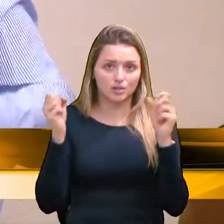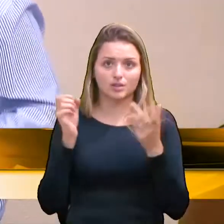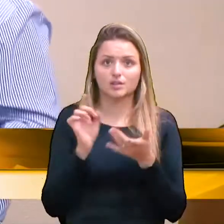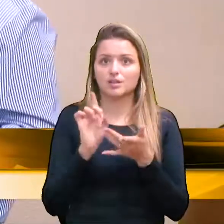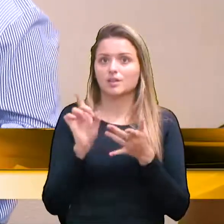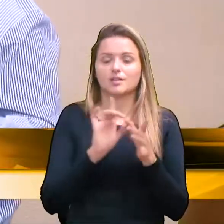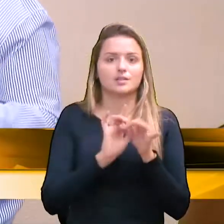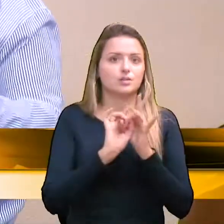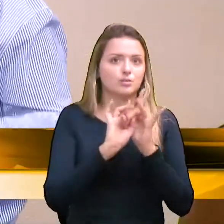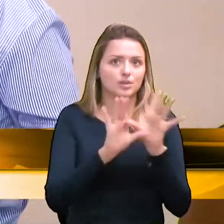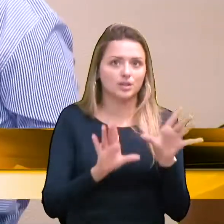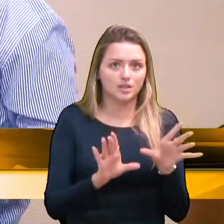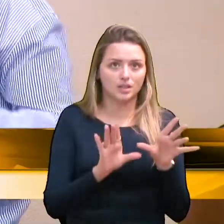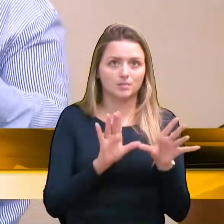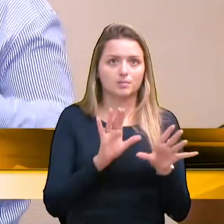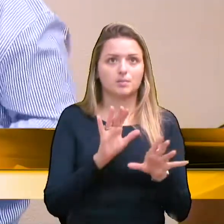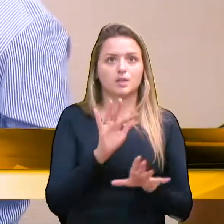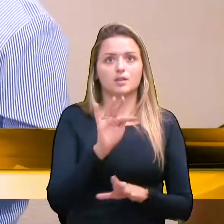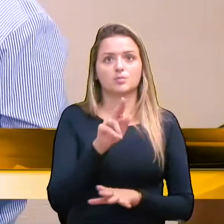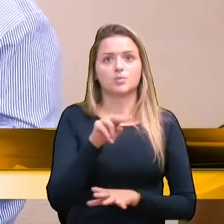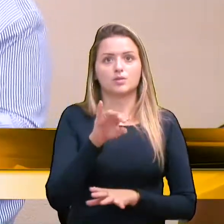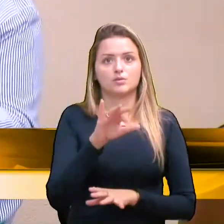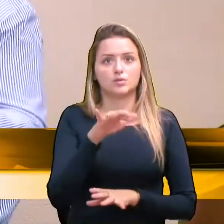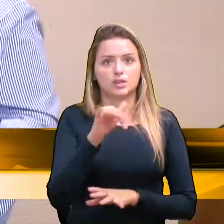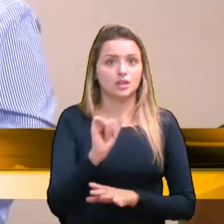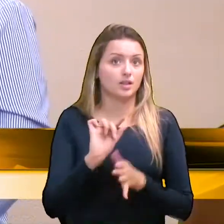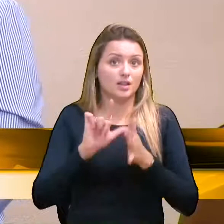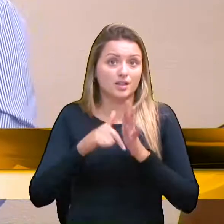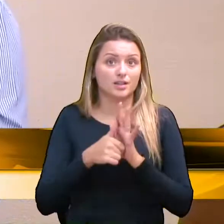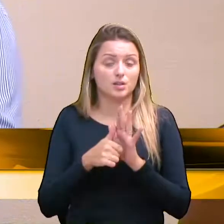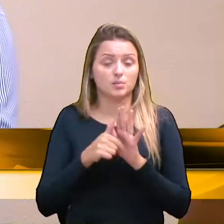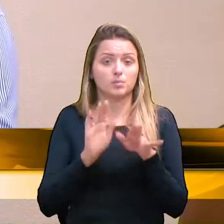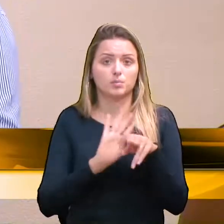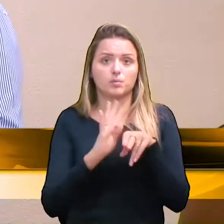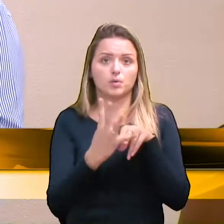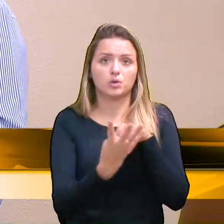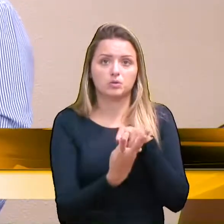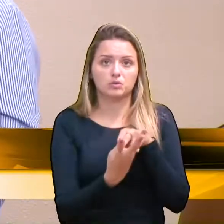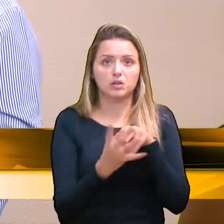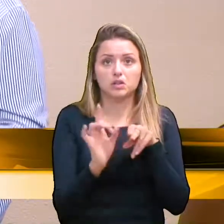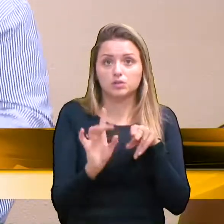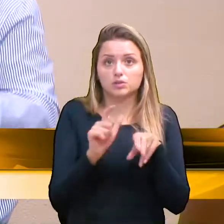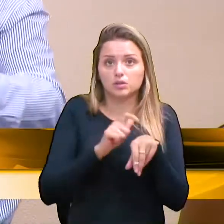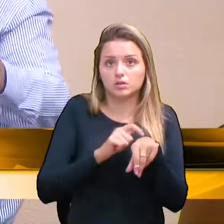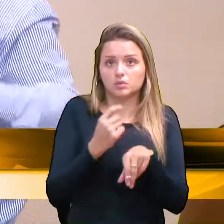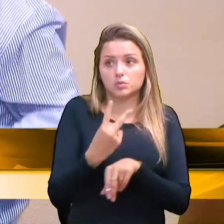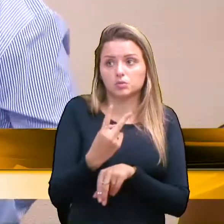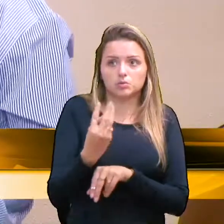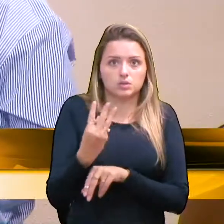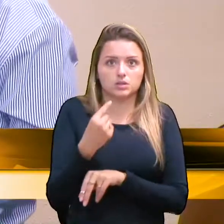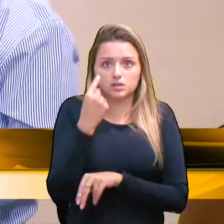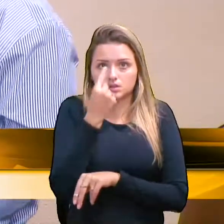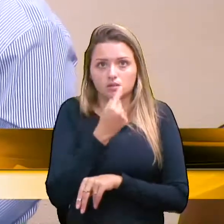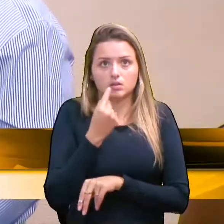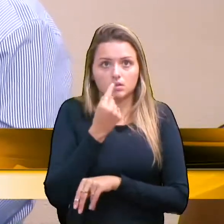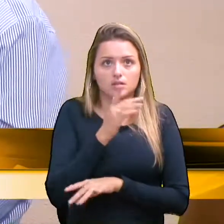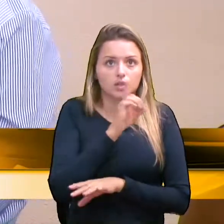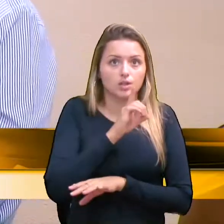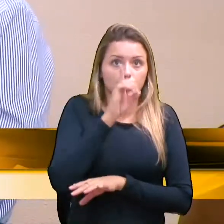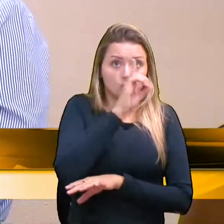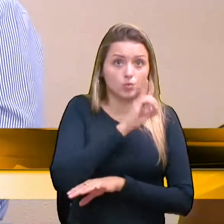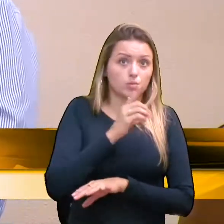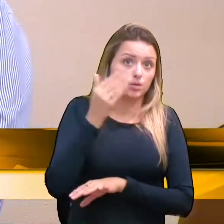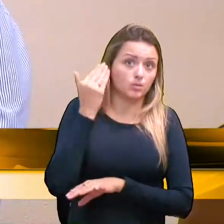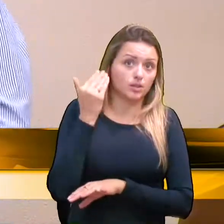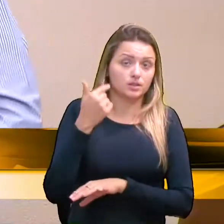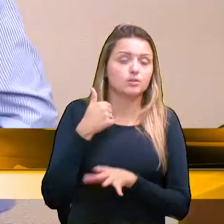funerária, tipo meio-dia, depois os velórios têm acontecido 2 ou 3 horas. E não é o primeiro, no mínimo 3, 4 casos eu